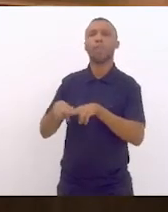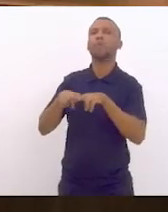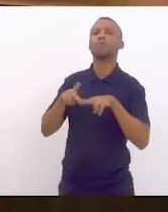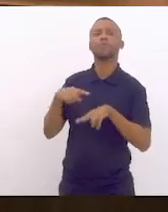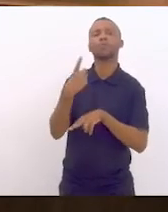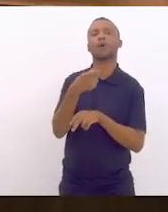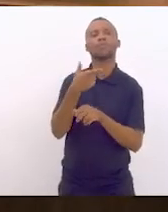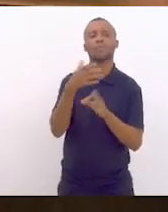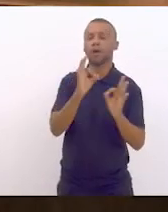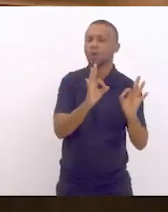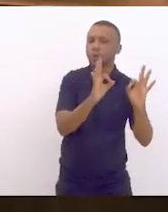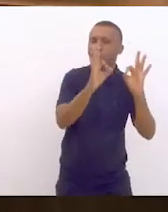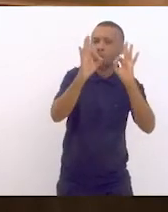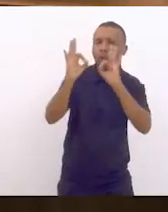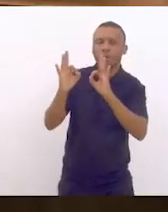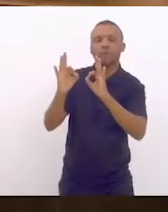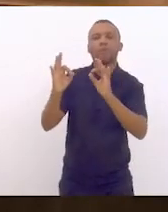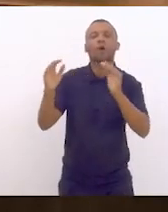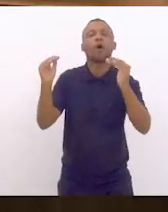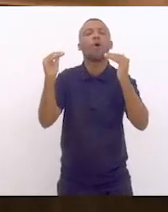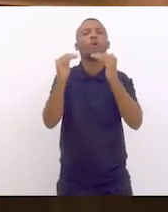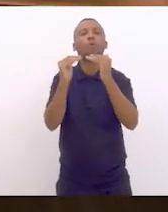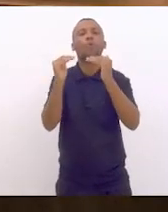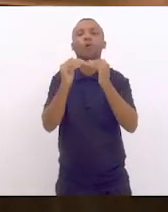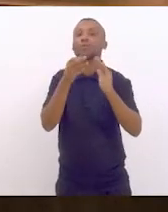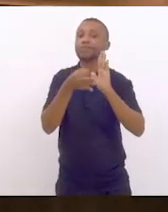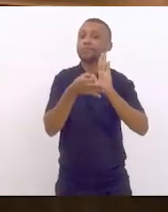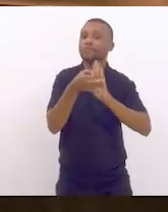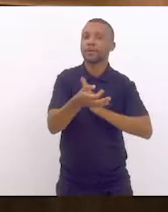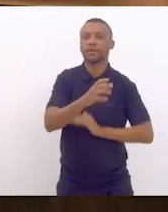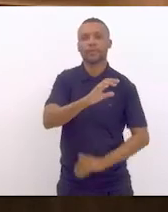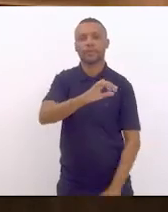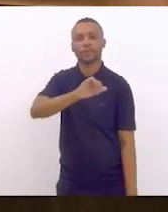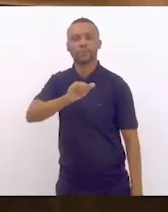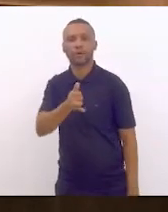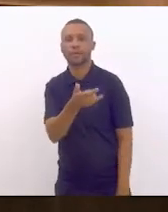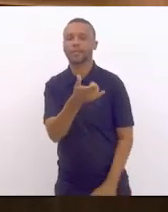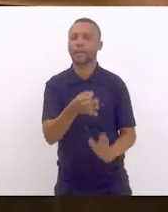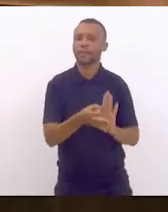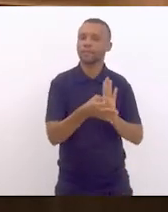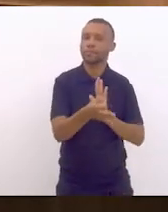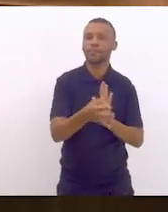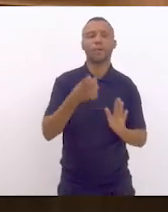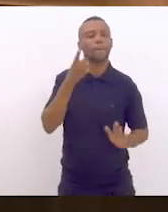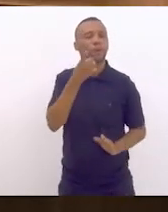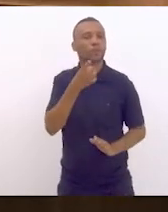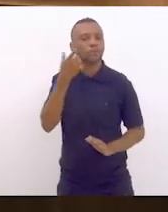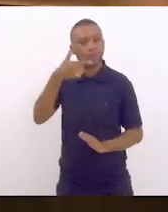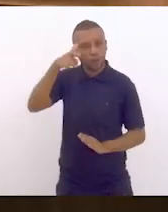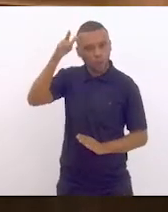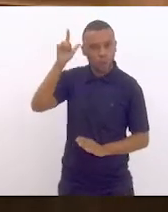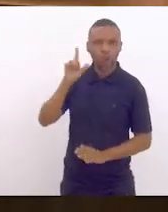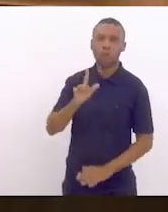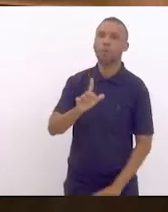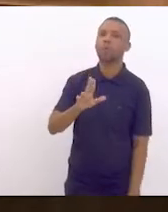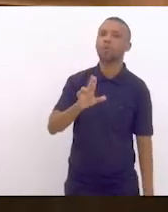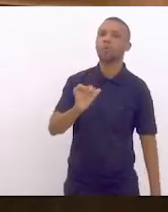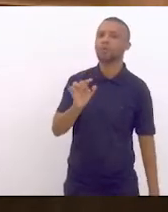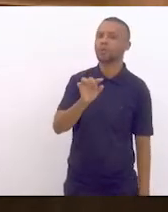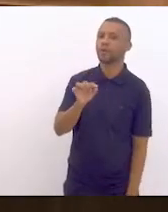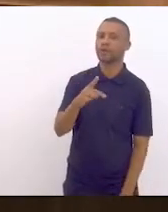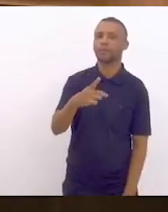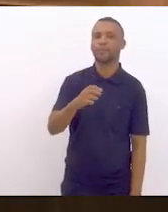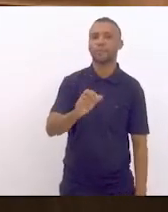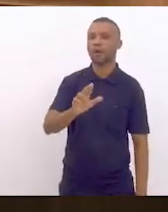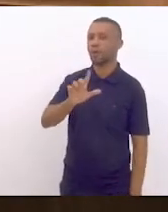acompanhar o parecer da CCJ emitido pelo deputado Luiz Paulo Correia, e dizendo